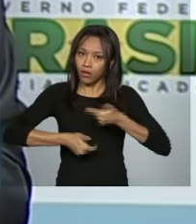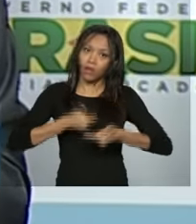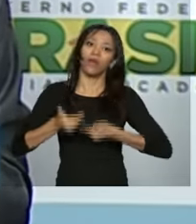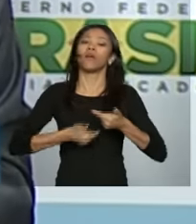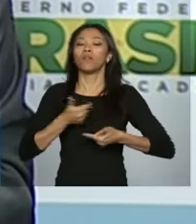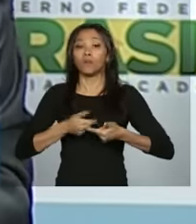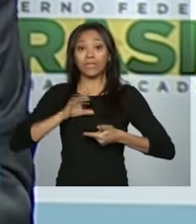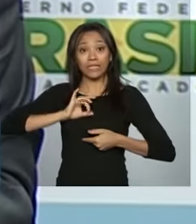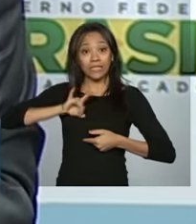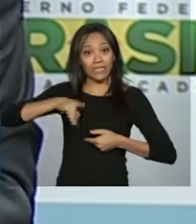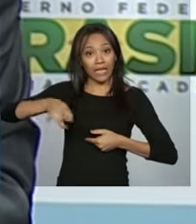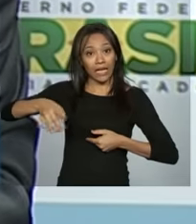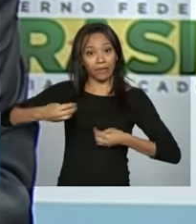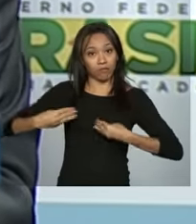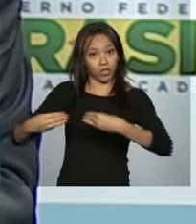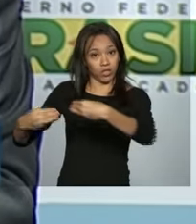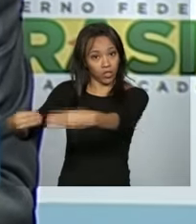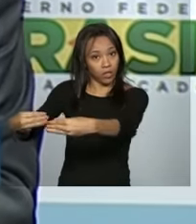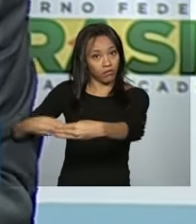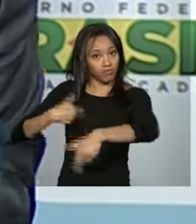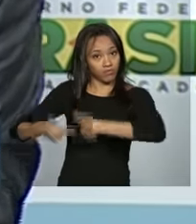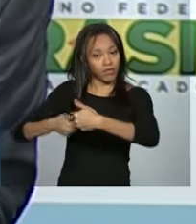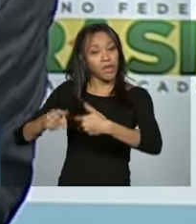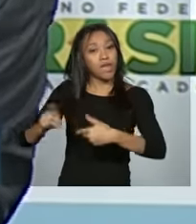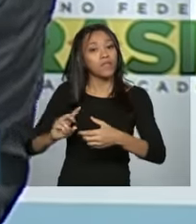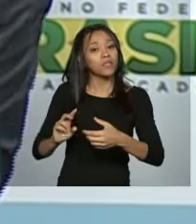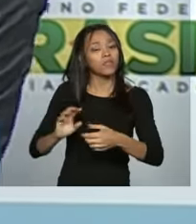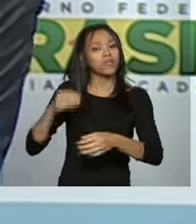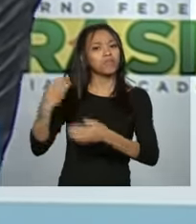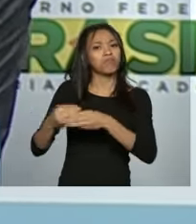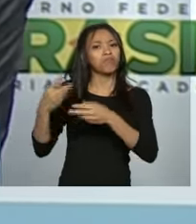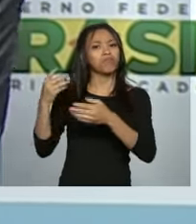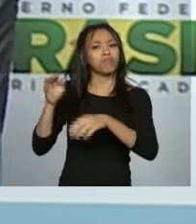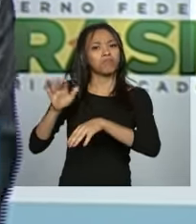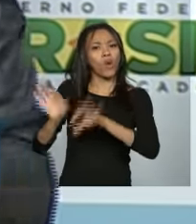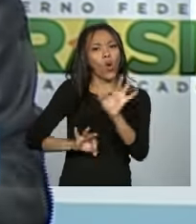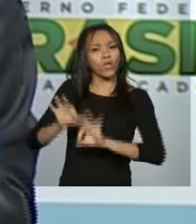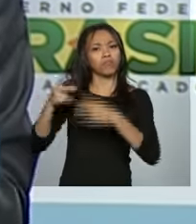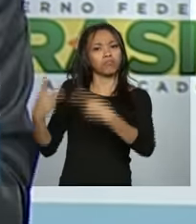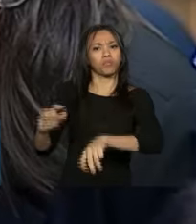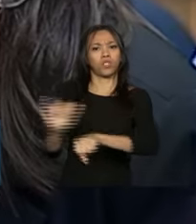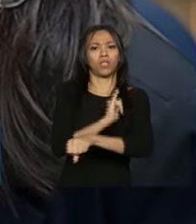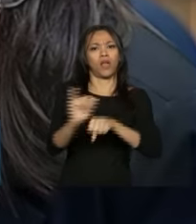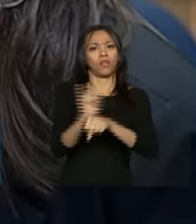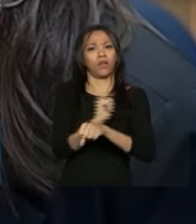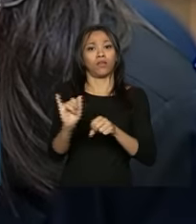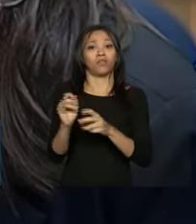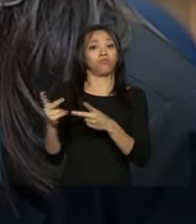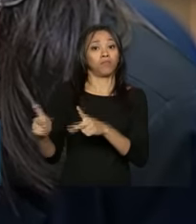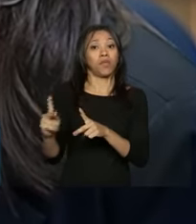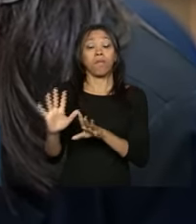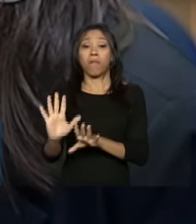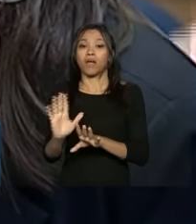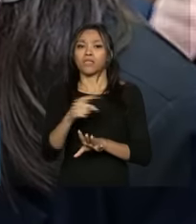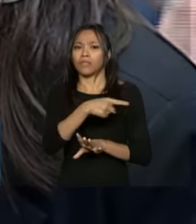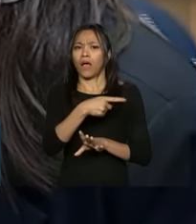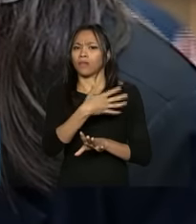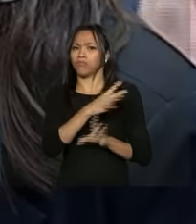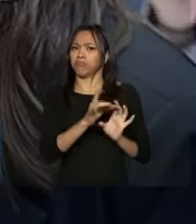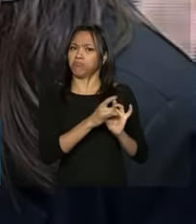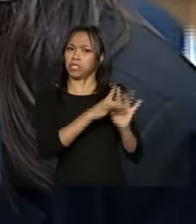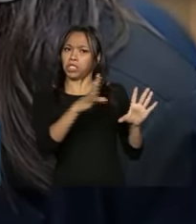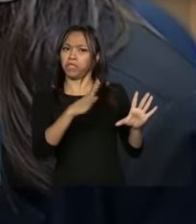interministerial ele se preocupou de desenvolver a estratégia estruturante ou seja paraa frente sem prejuízo da competência de cada